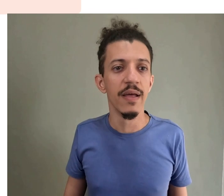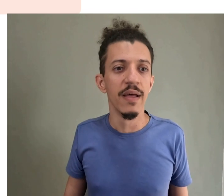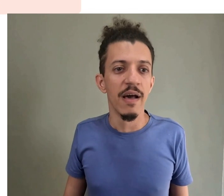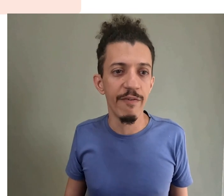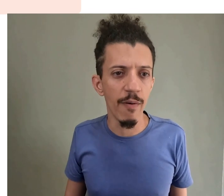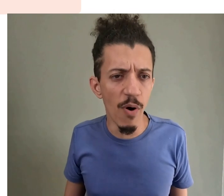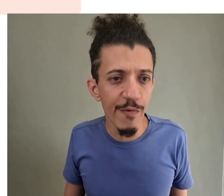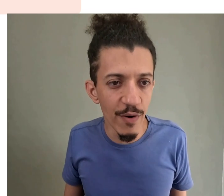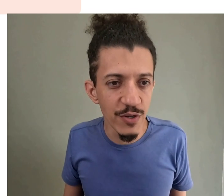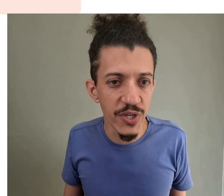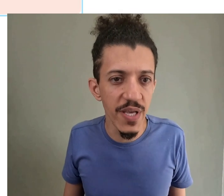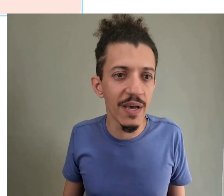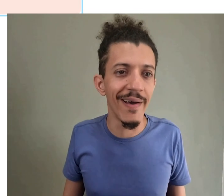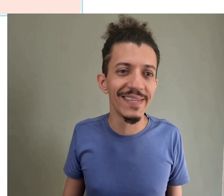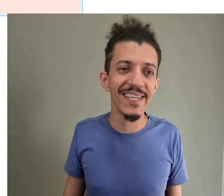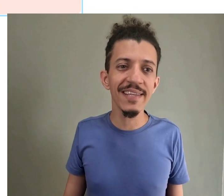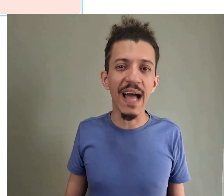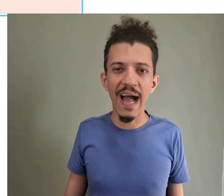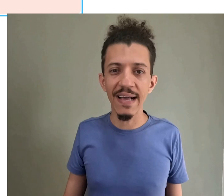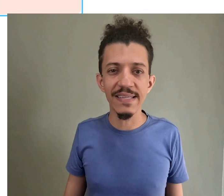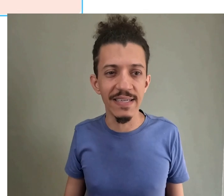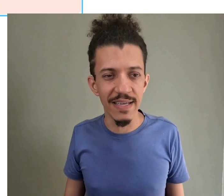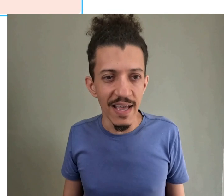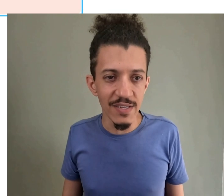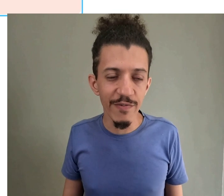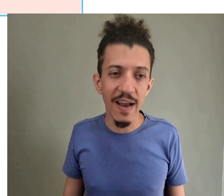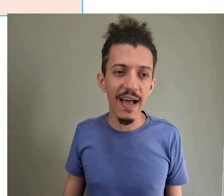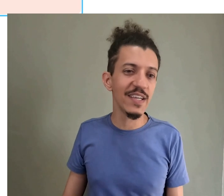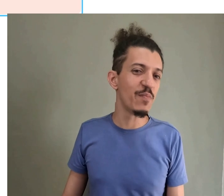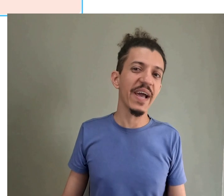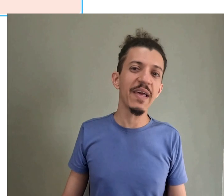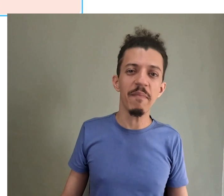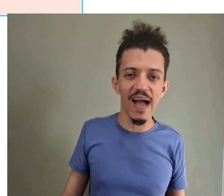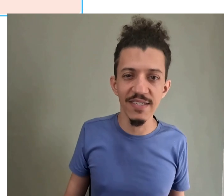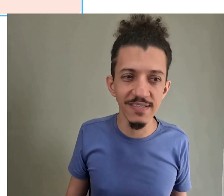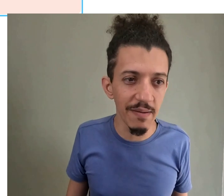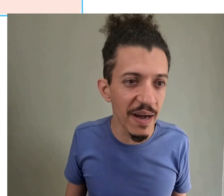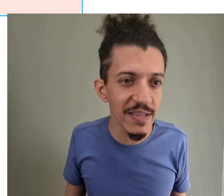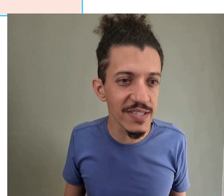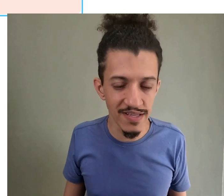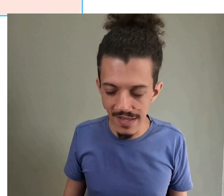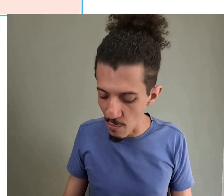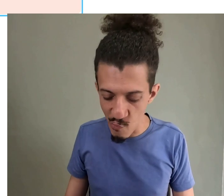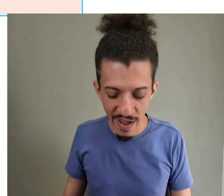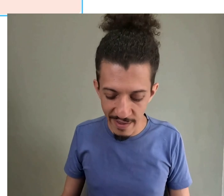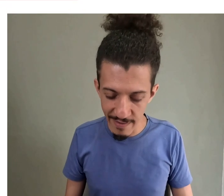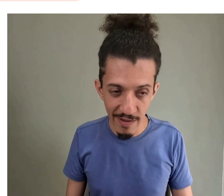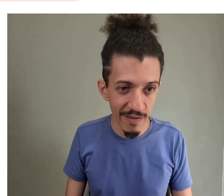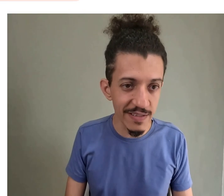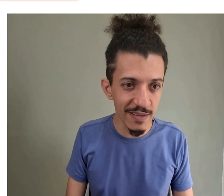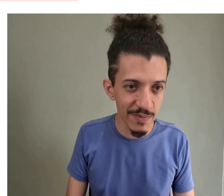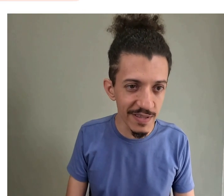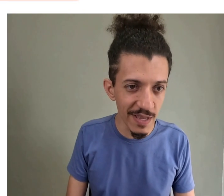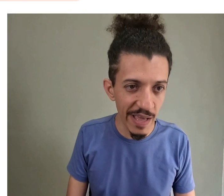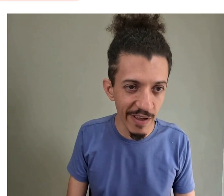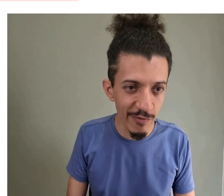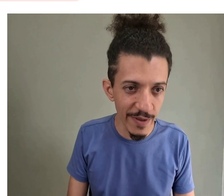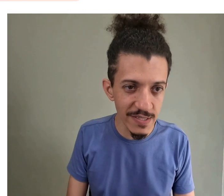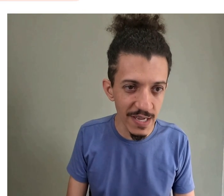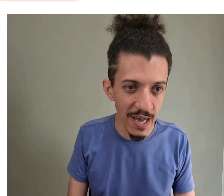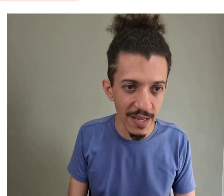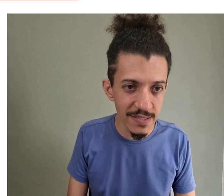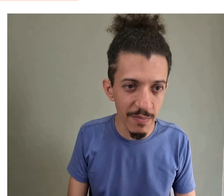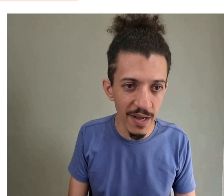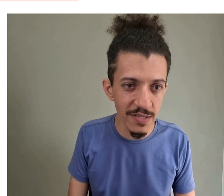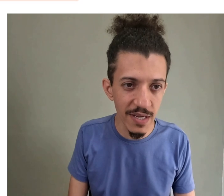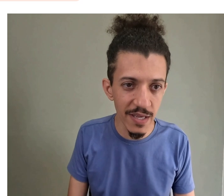né? Morfologia, sintaxe, se eu falar aqui de pragmática e semântica, então que também vai